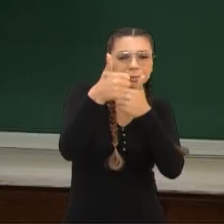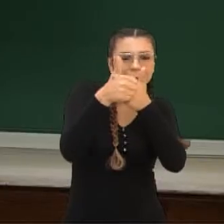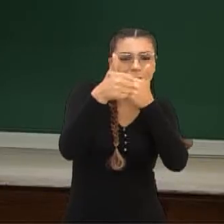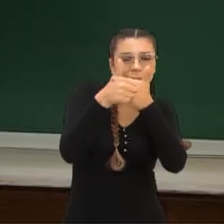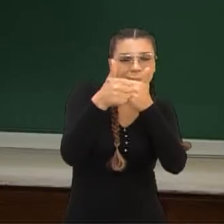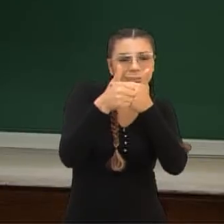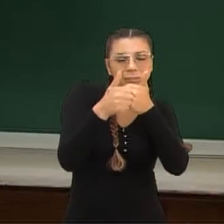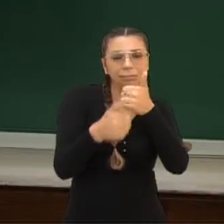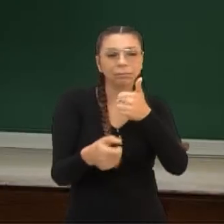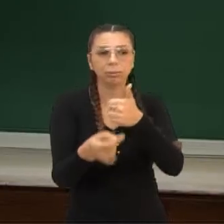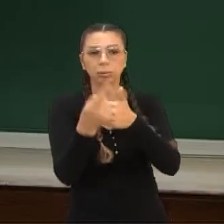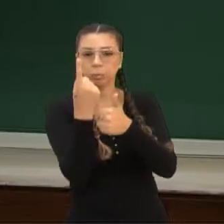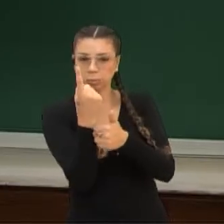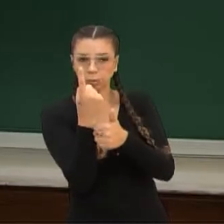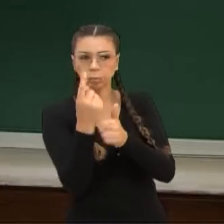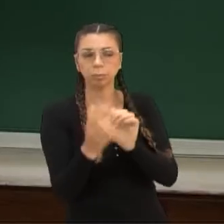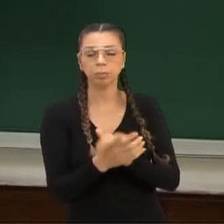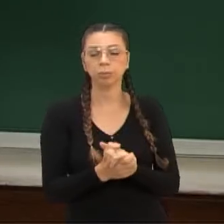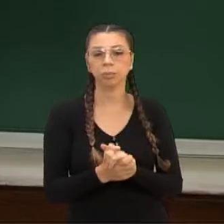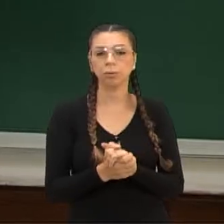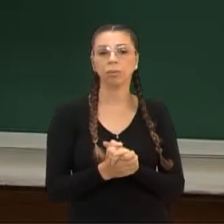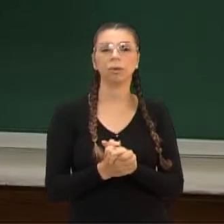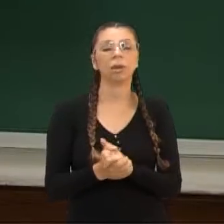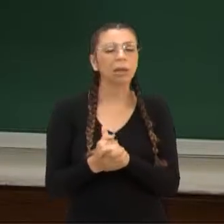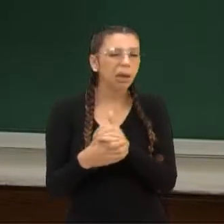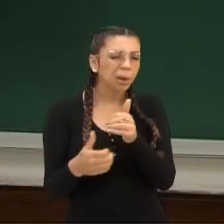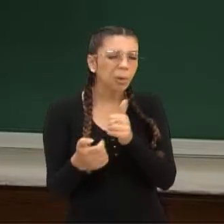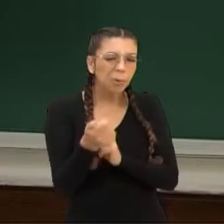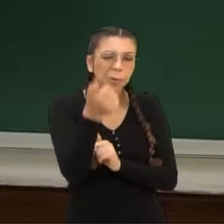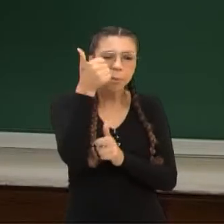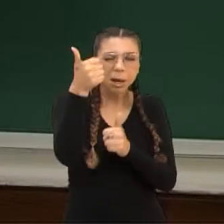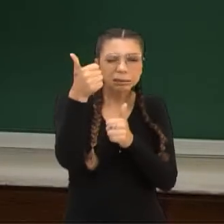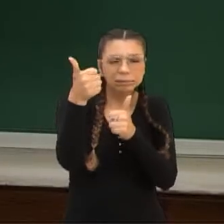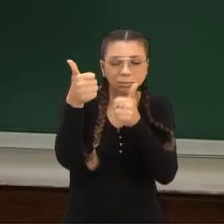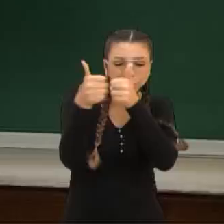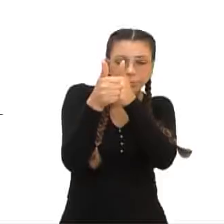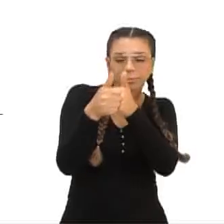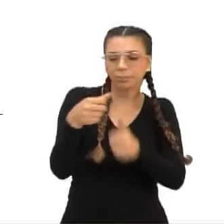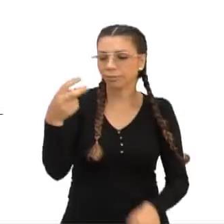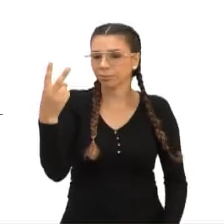Aqui, 1,75, então, ó, é quase chegando no 2.